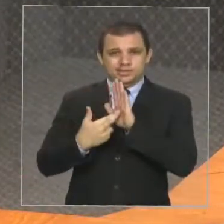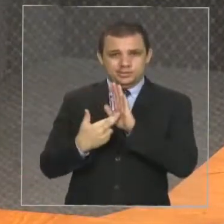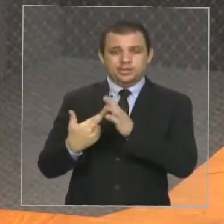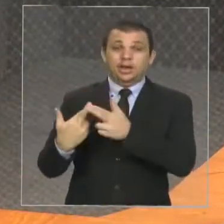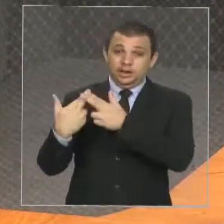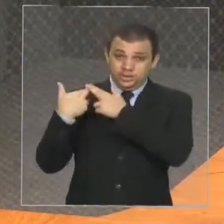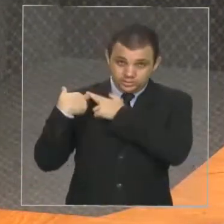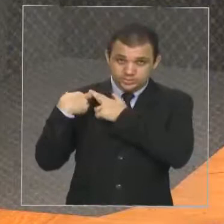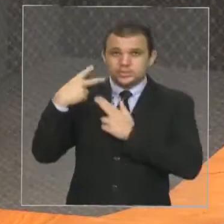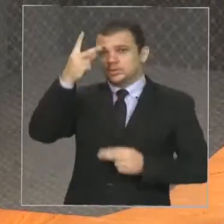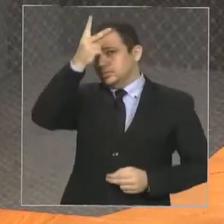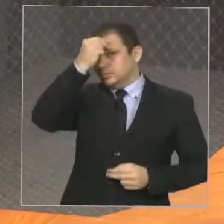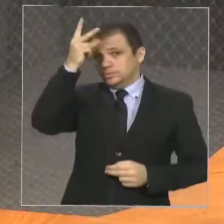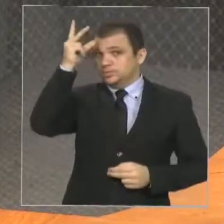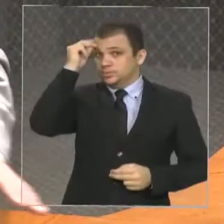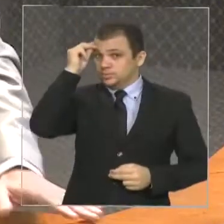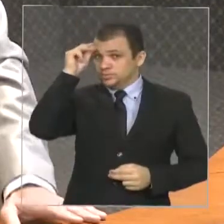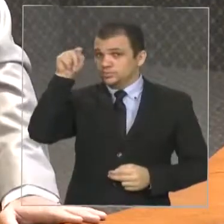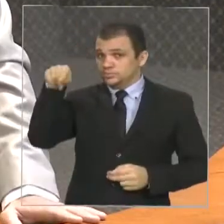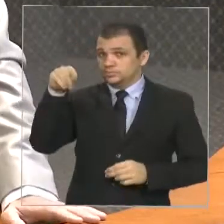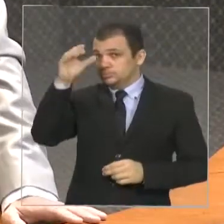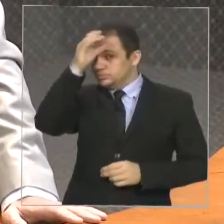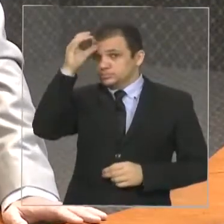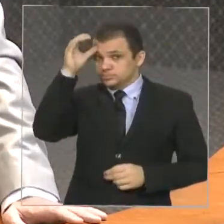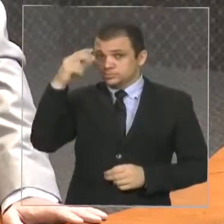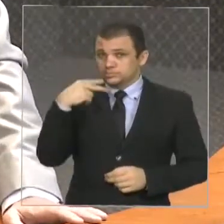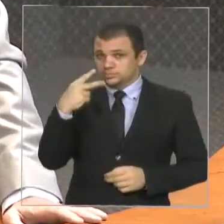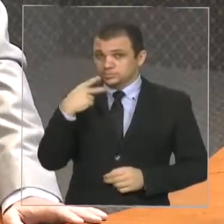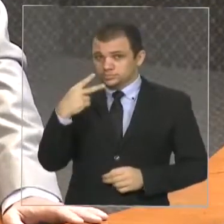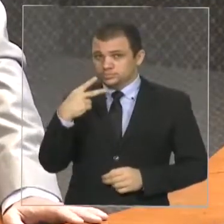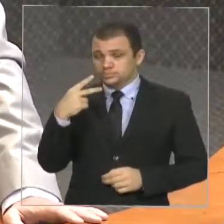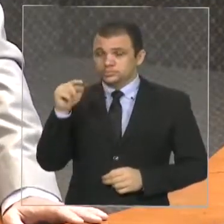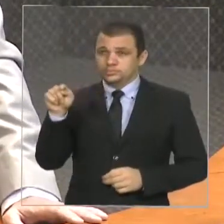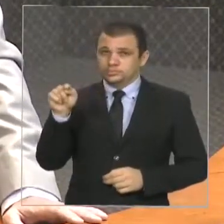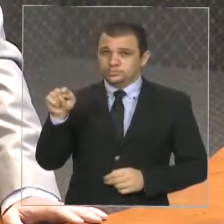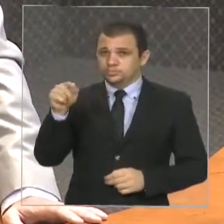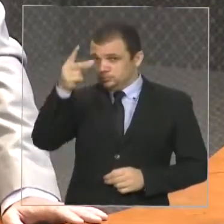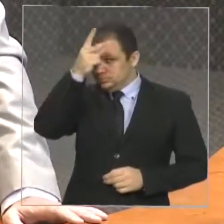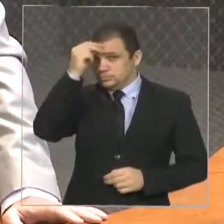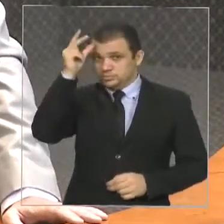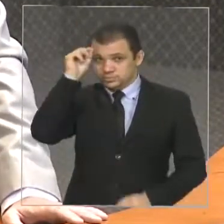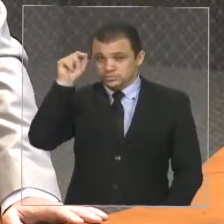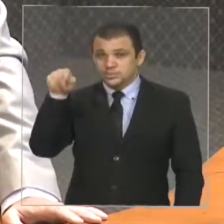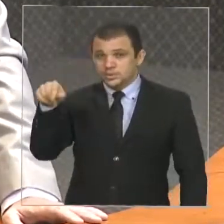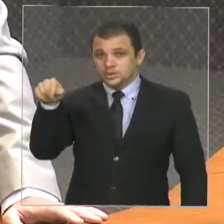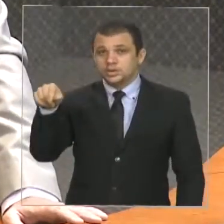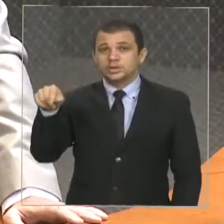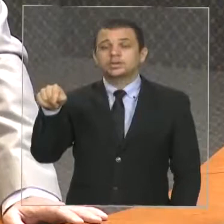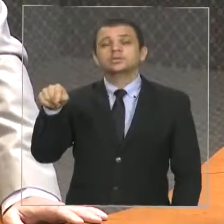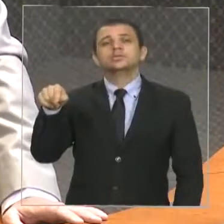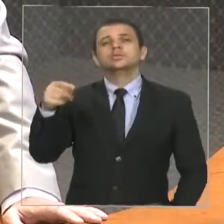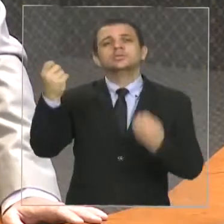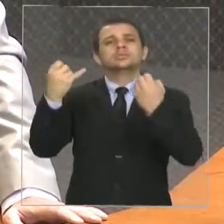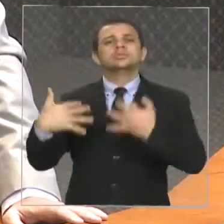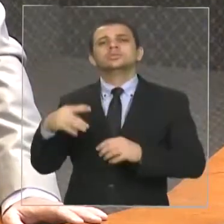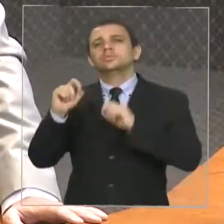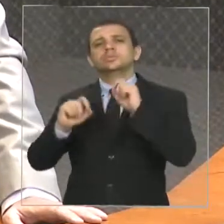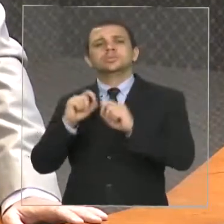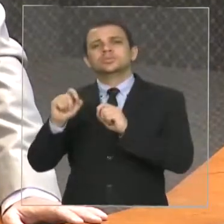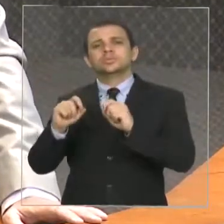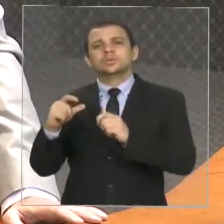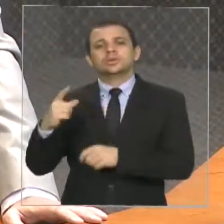competência da Prefeitura, do município e da Câmara Legislativa, da Câmara de Vereadores de São Paulo, eles colocaram